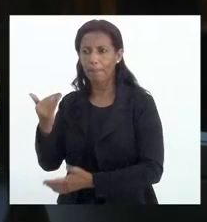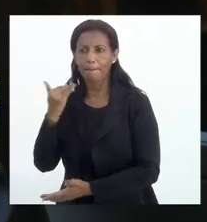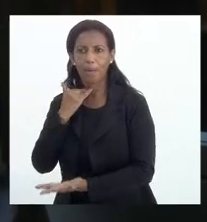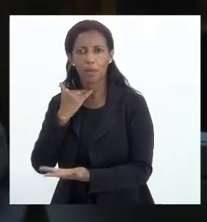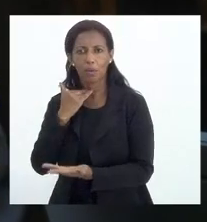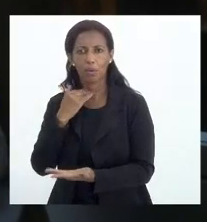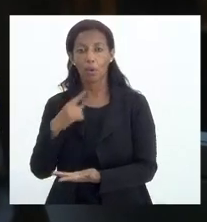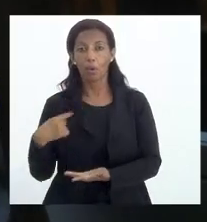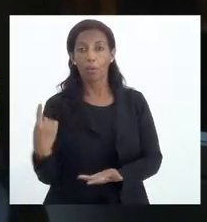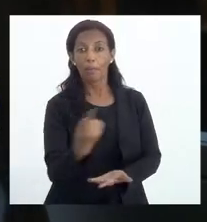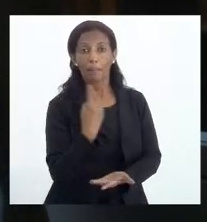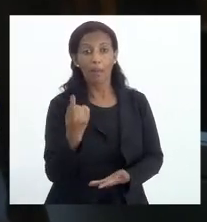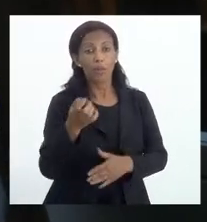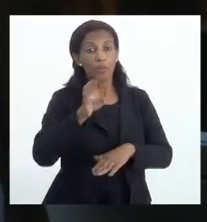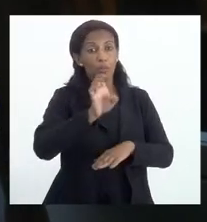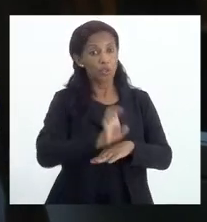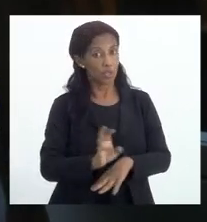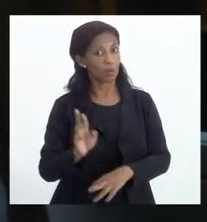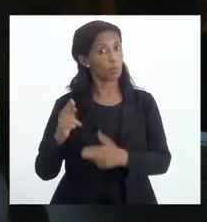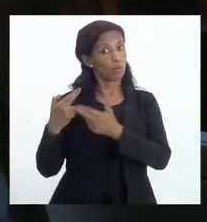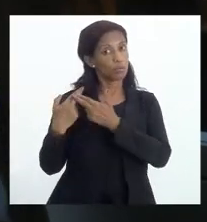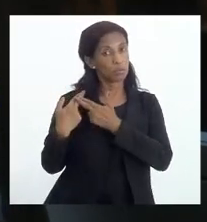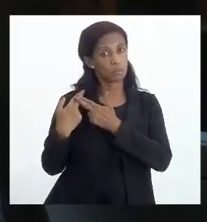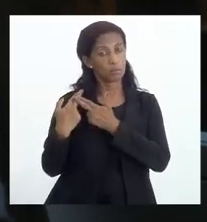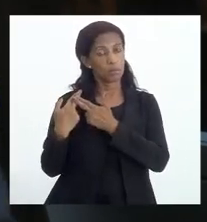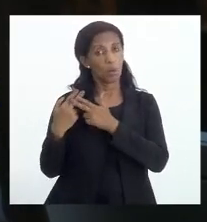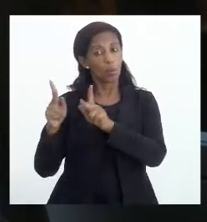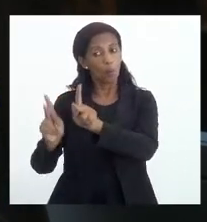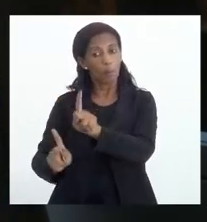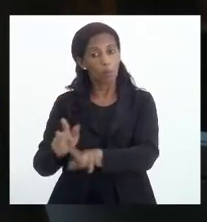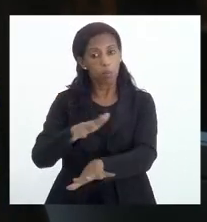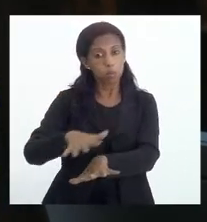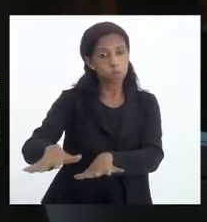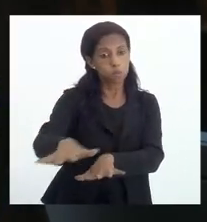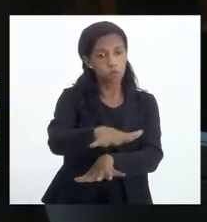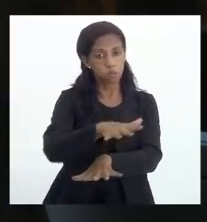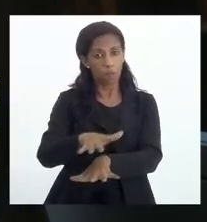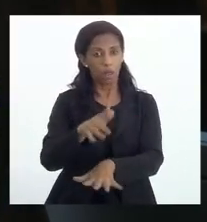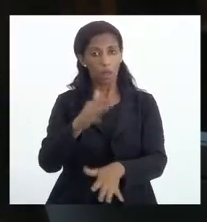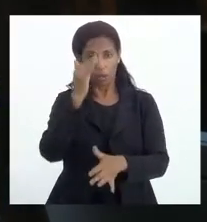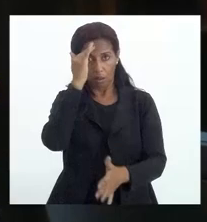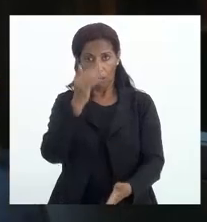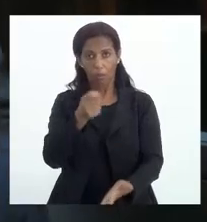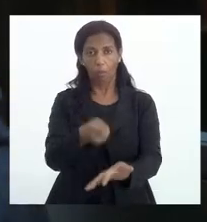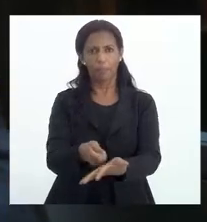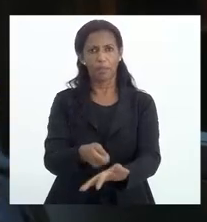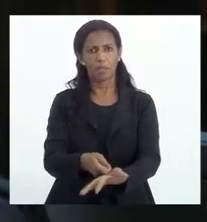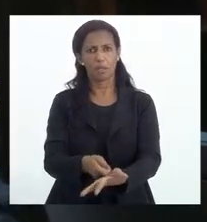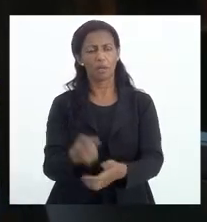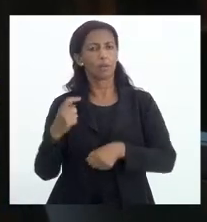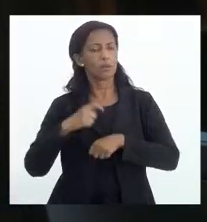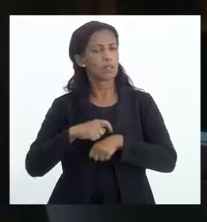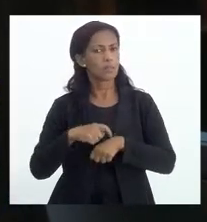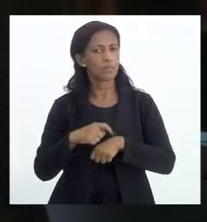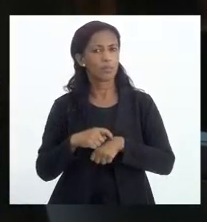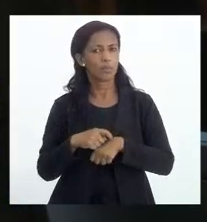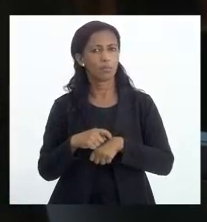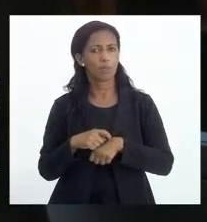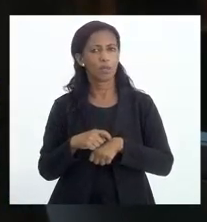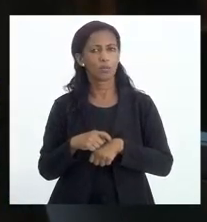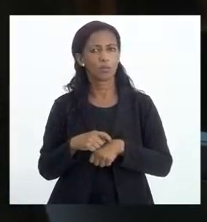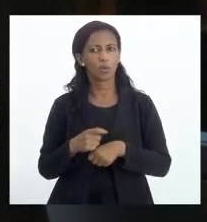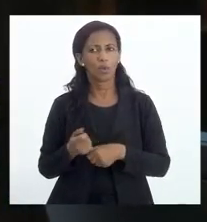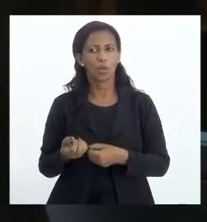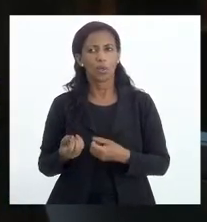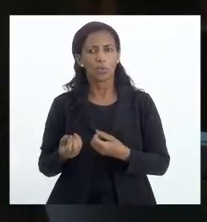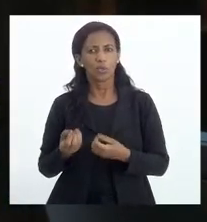nós somos um Estado com a responsabilidade com a população, com as nossas obrigações, e neste momento de promover